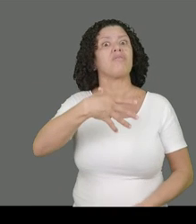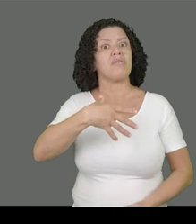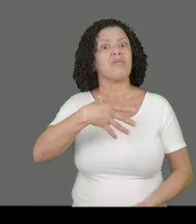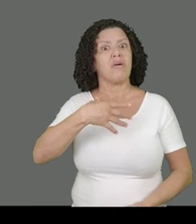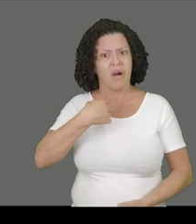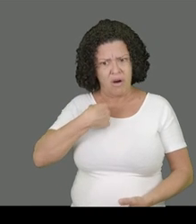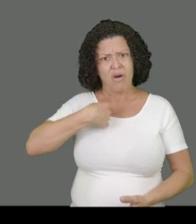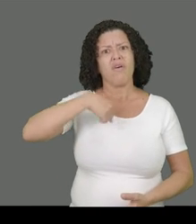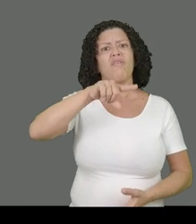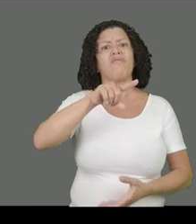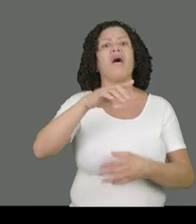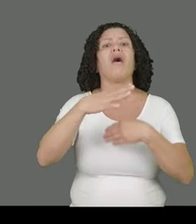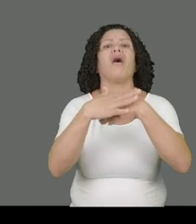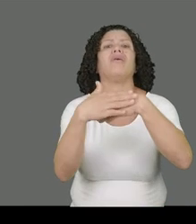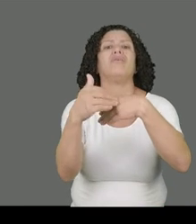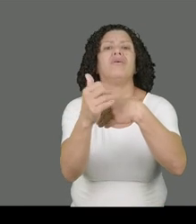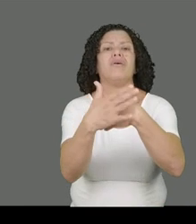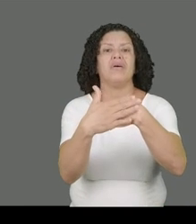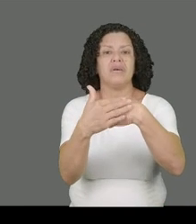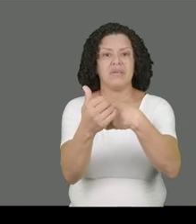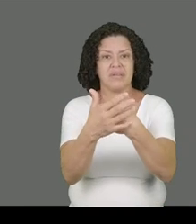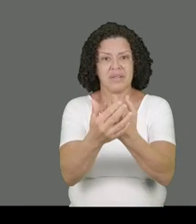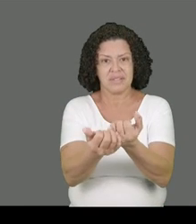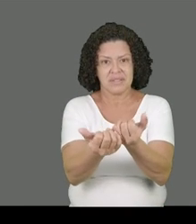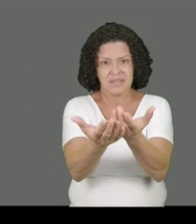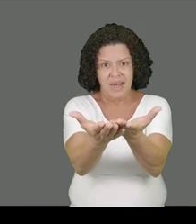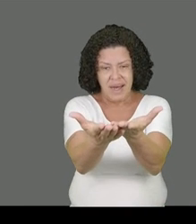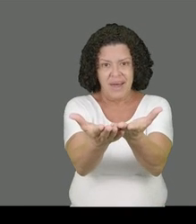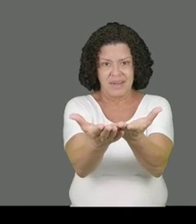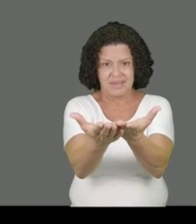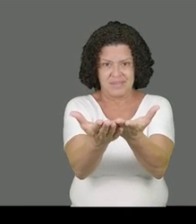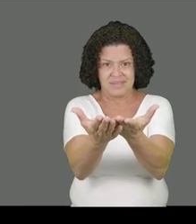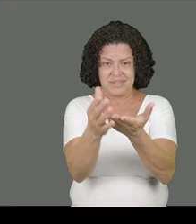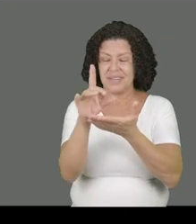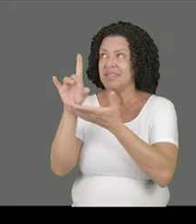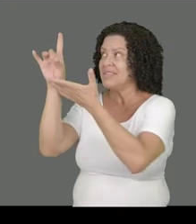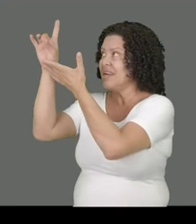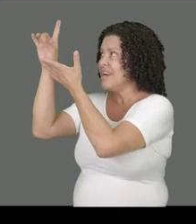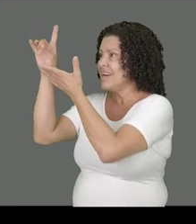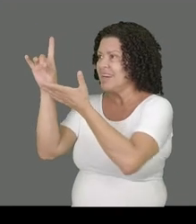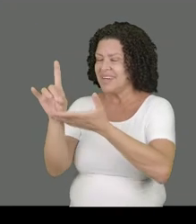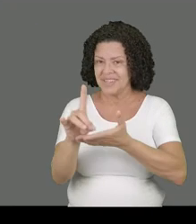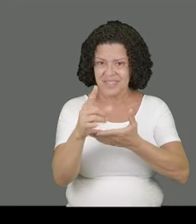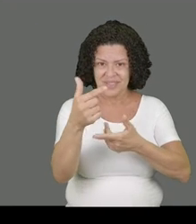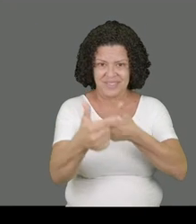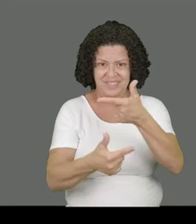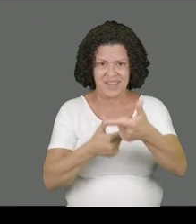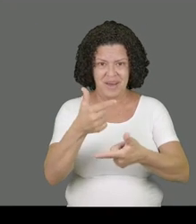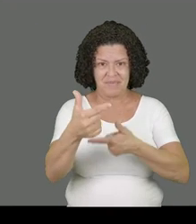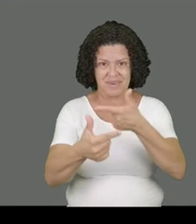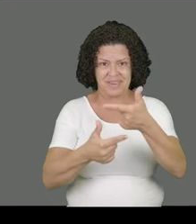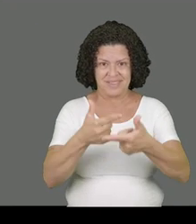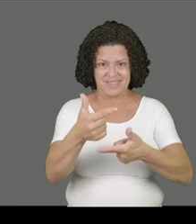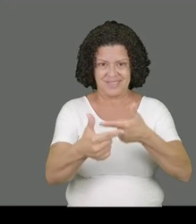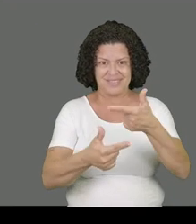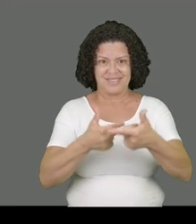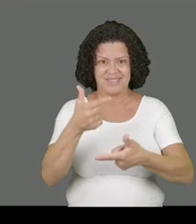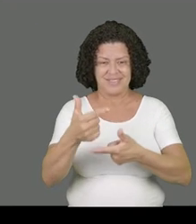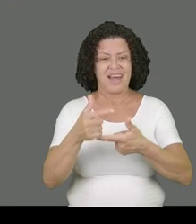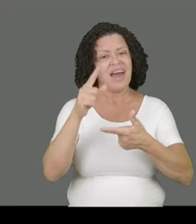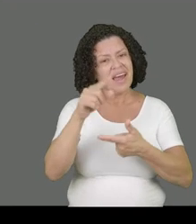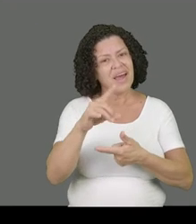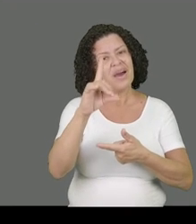Com muita coragem, dispomos para vos consolar da dádiva do imenso trabalho.